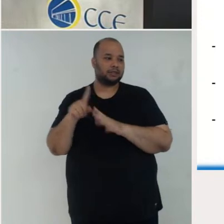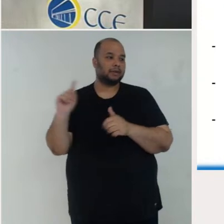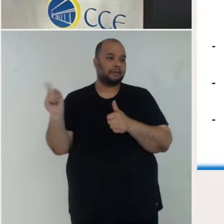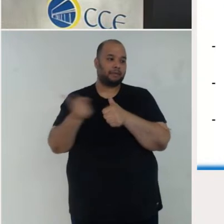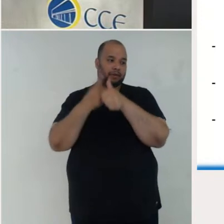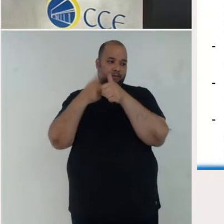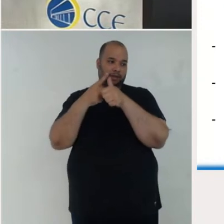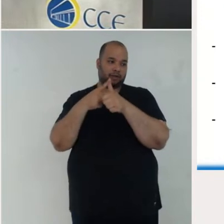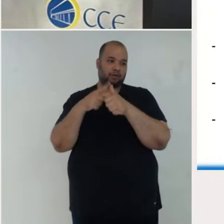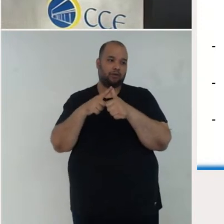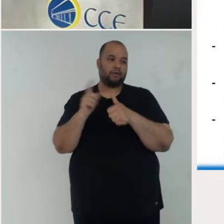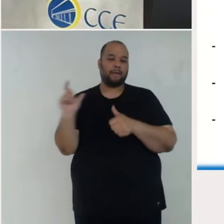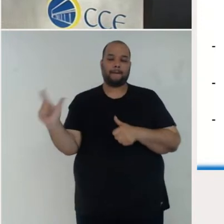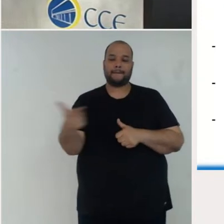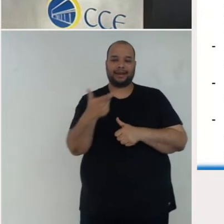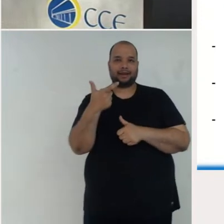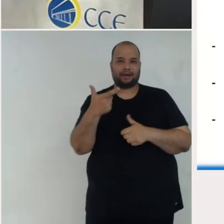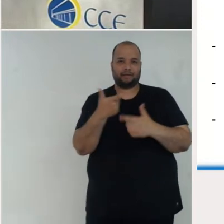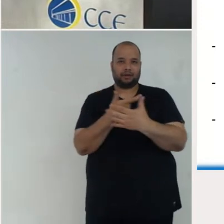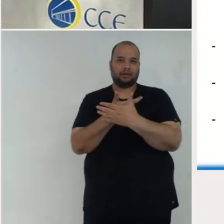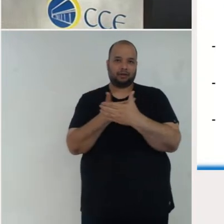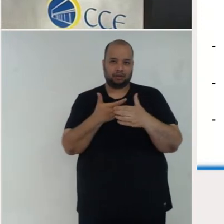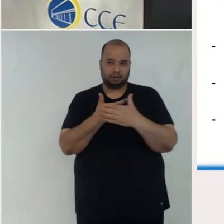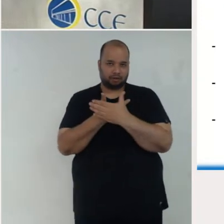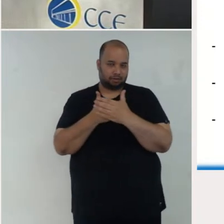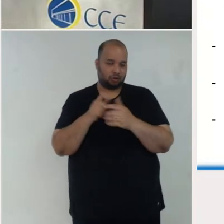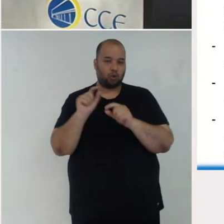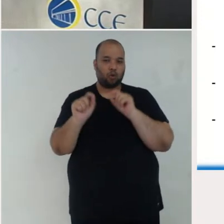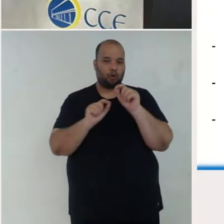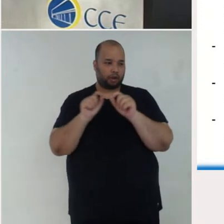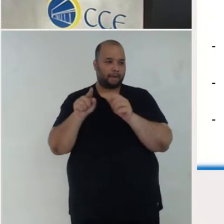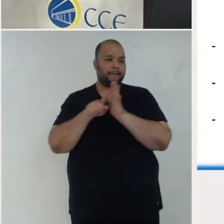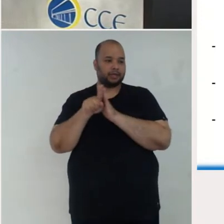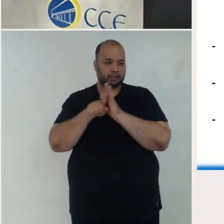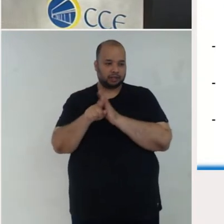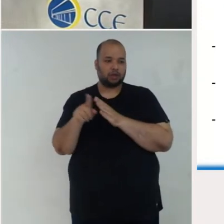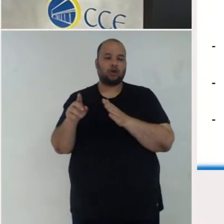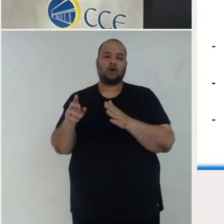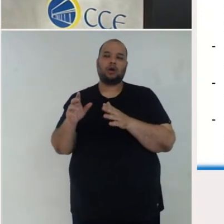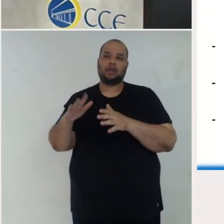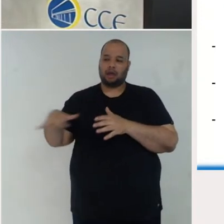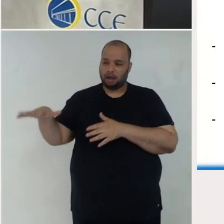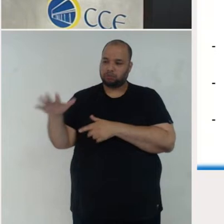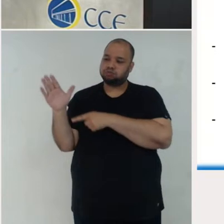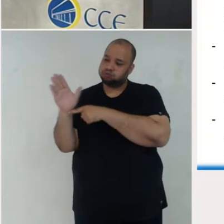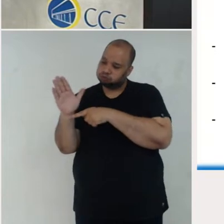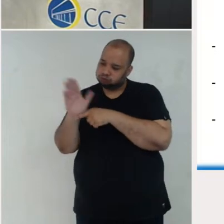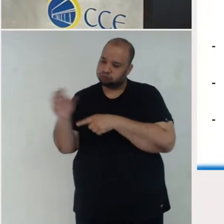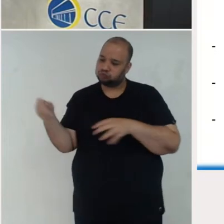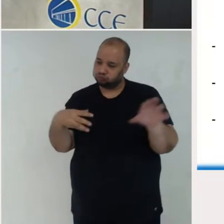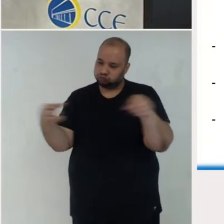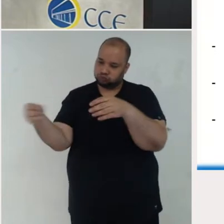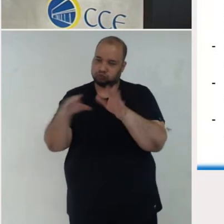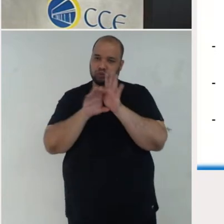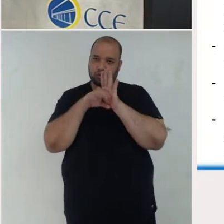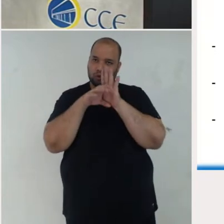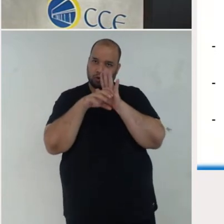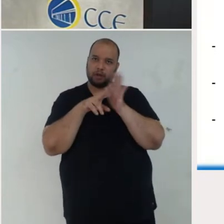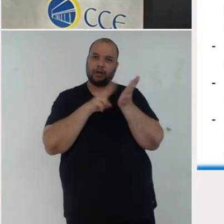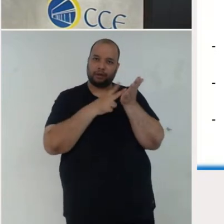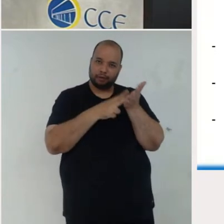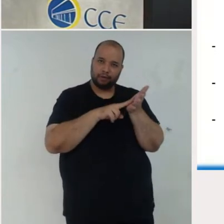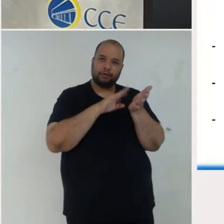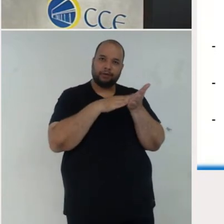especialização terminológica e conceitual. Então, muitos pesquisadores da área têm contribuído, inclusive, com a atualização dos conceitos de tradução